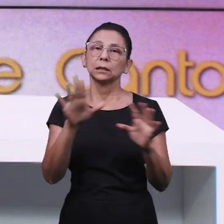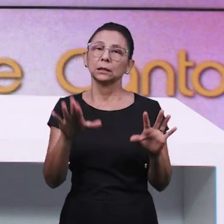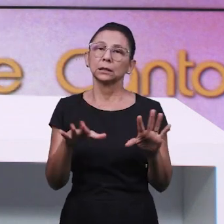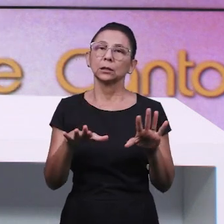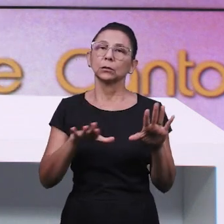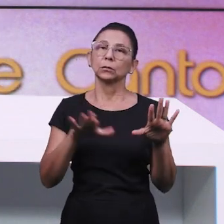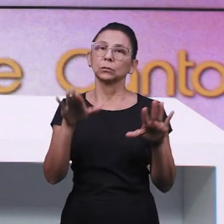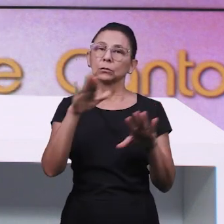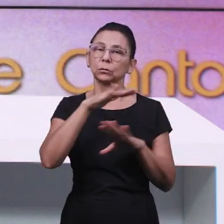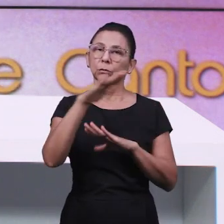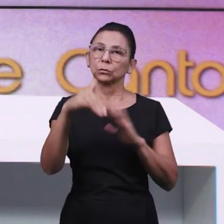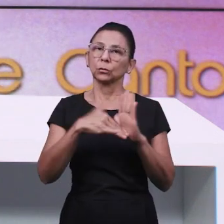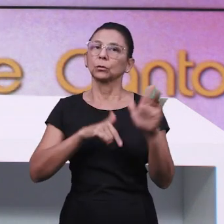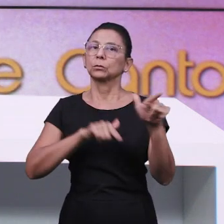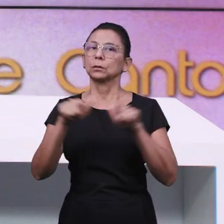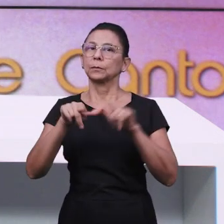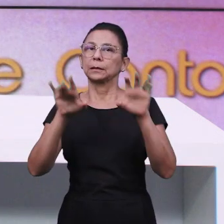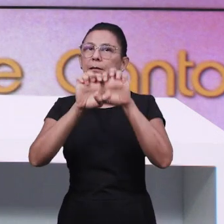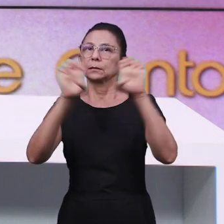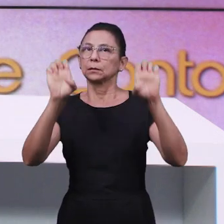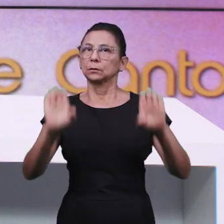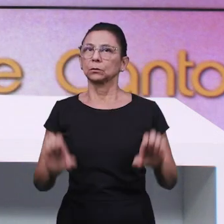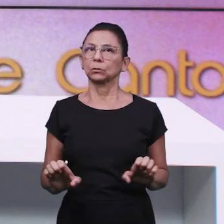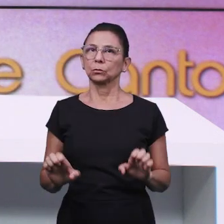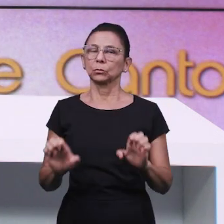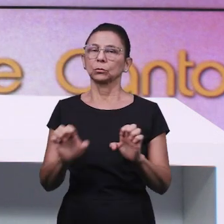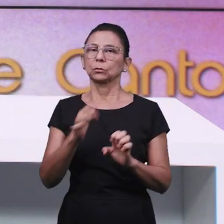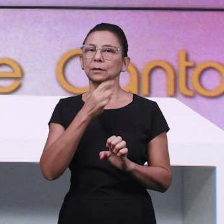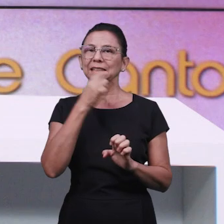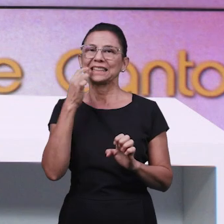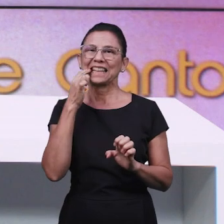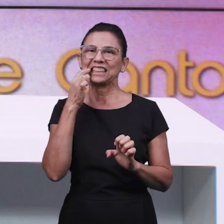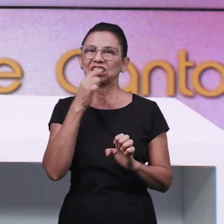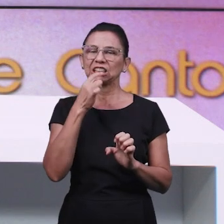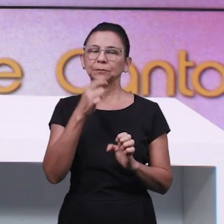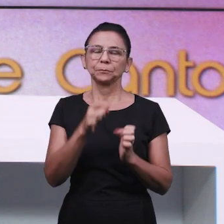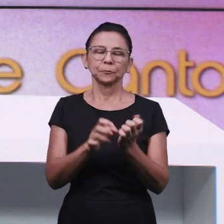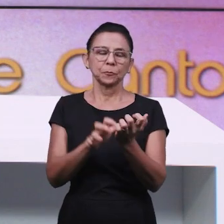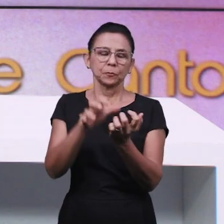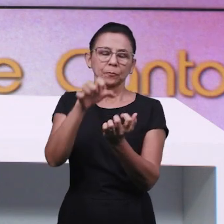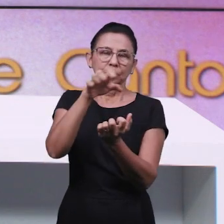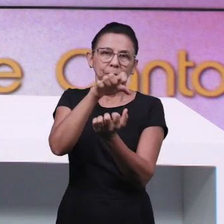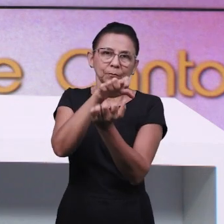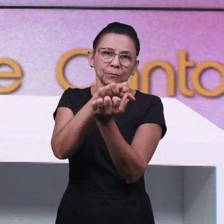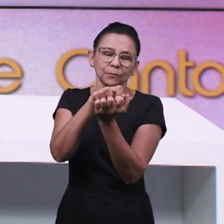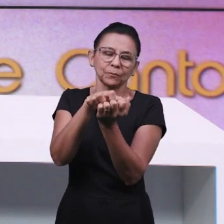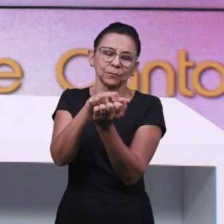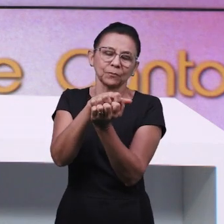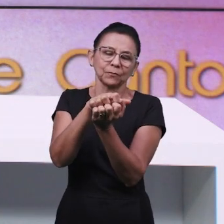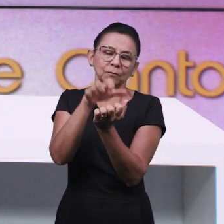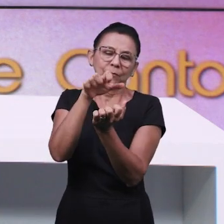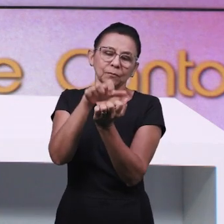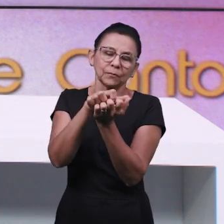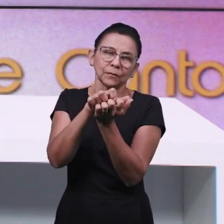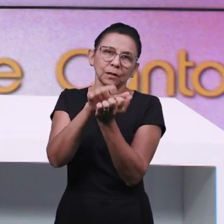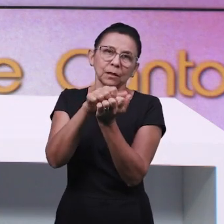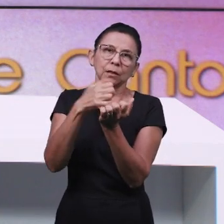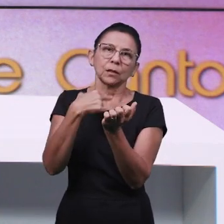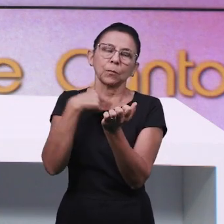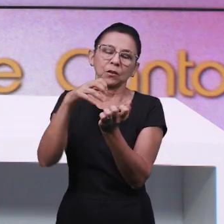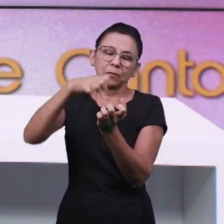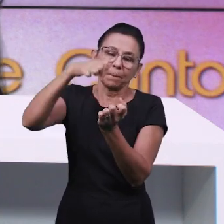o trabalho dessa estrutura também influencia na produção do som da nossa